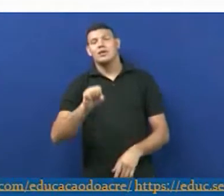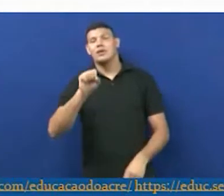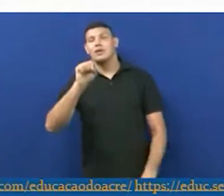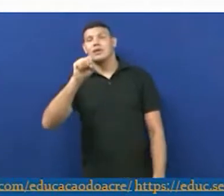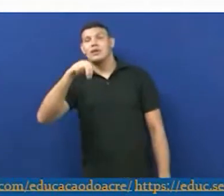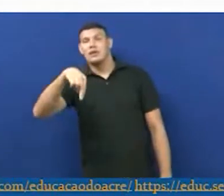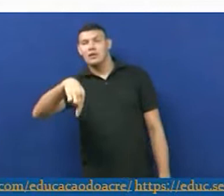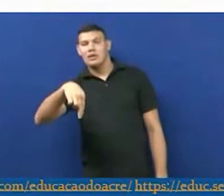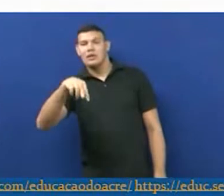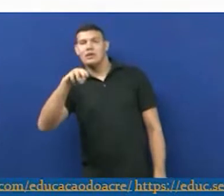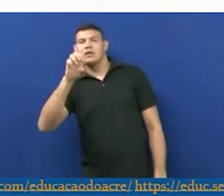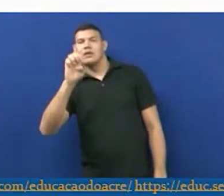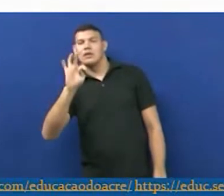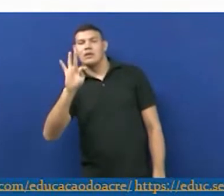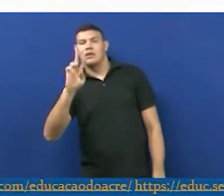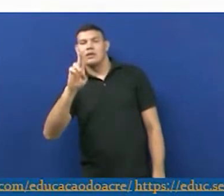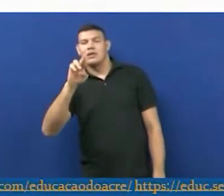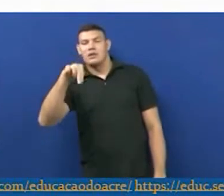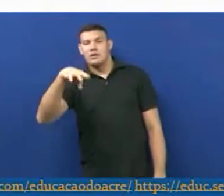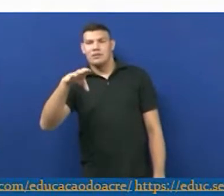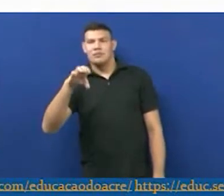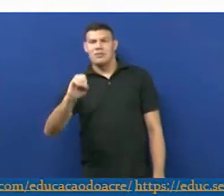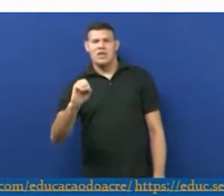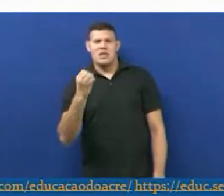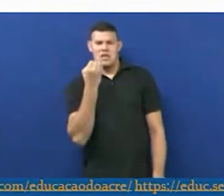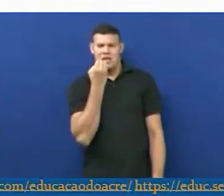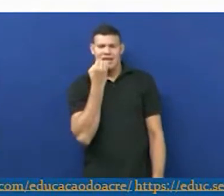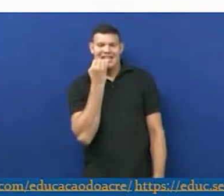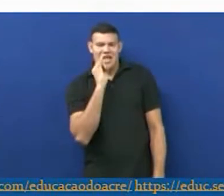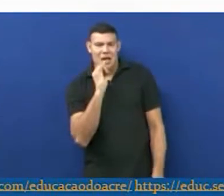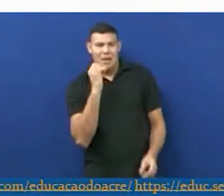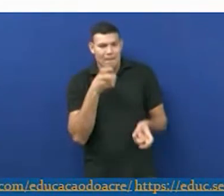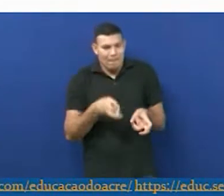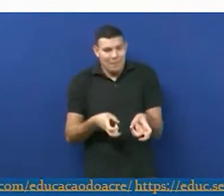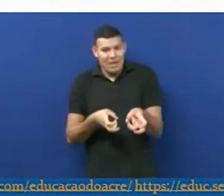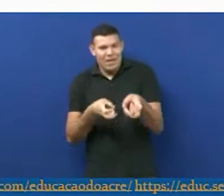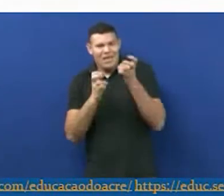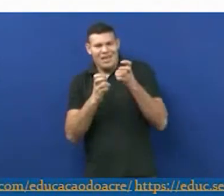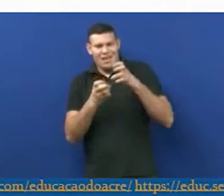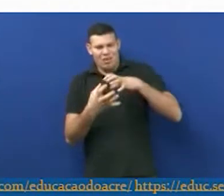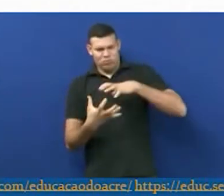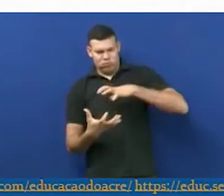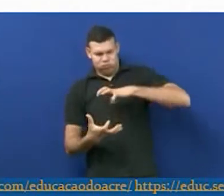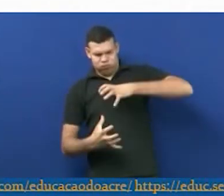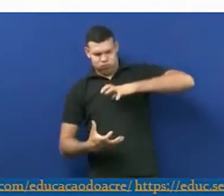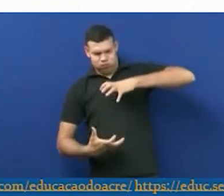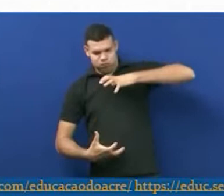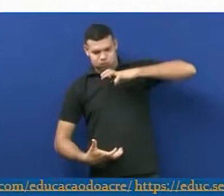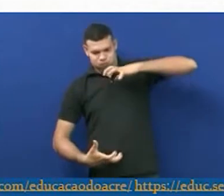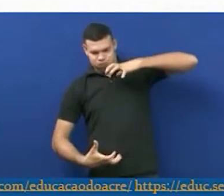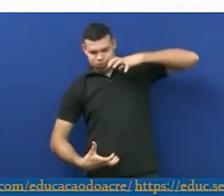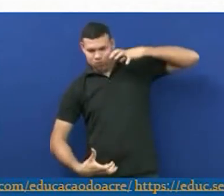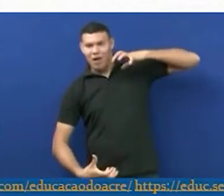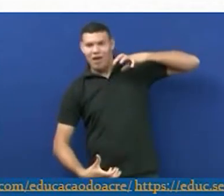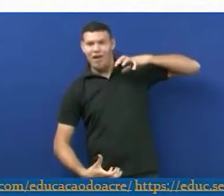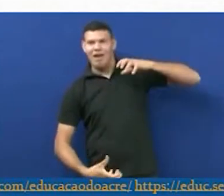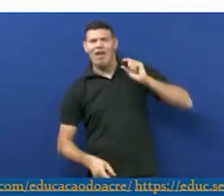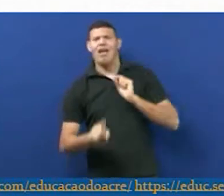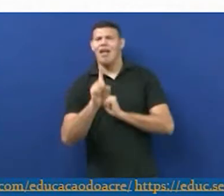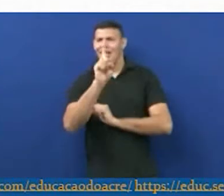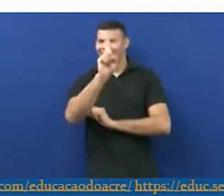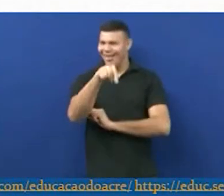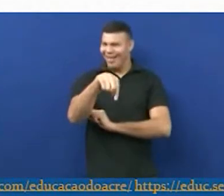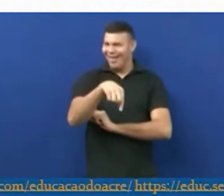Esses planetas são ainda maiores em comparação com os planetas anteriores. O maior planeta que a gente encontra dentro do